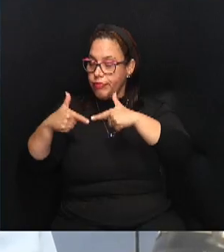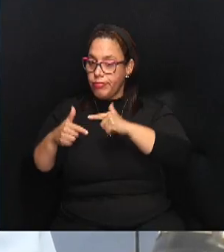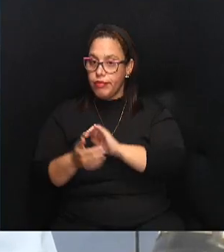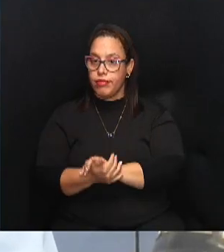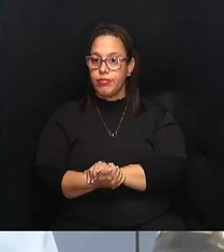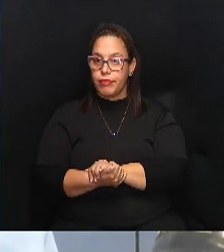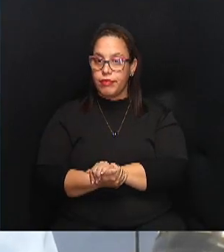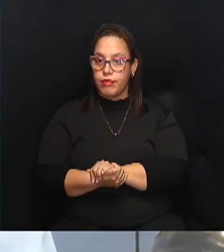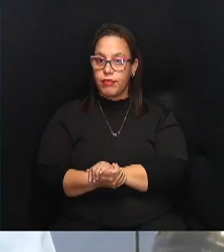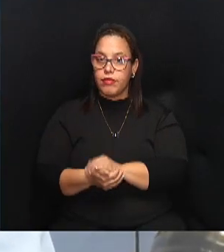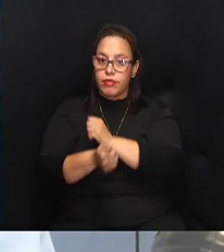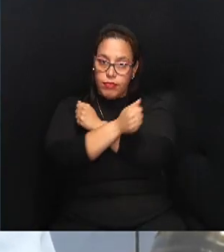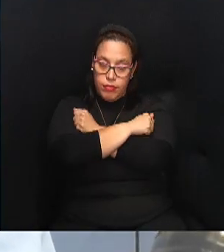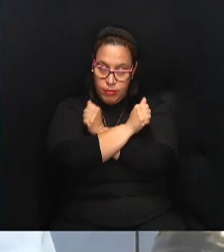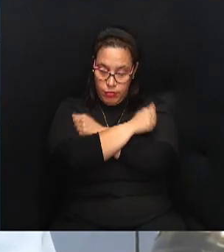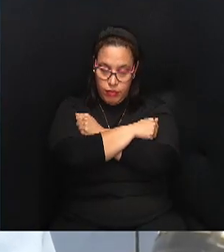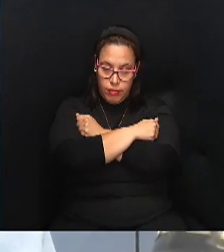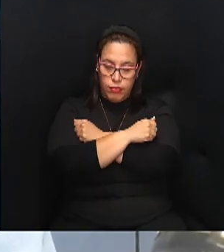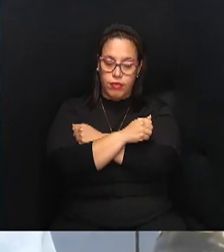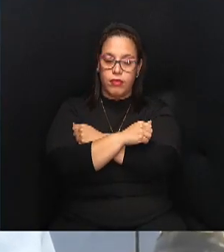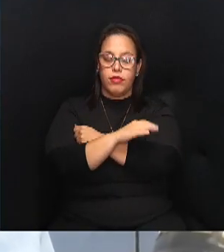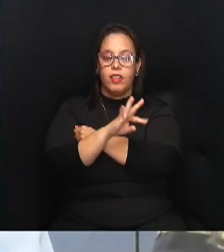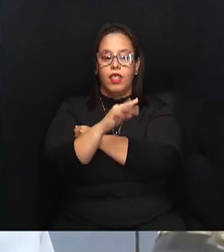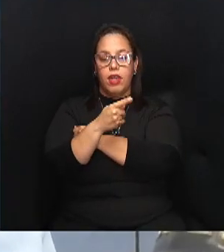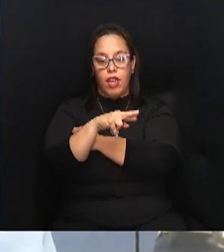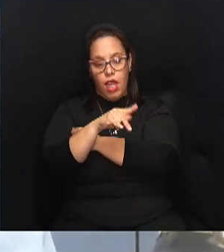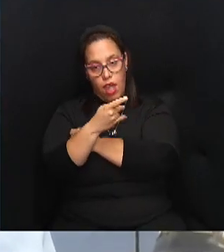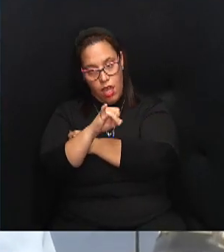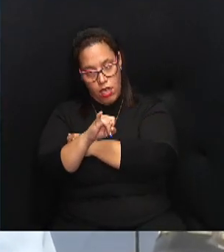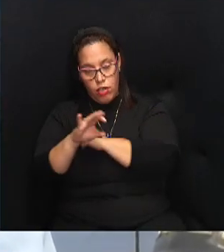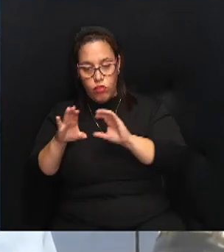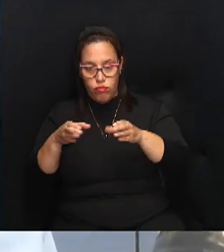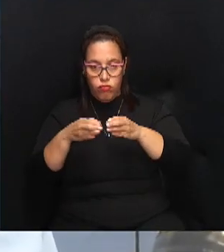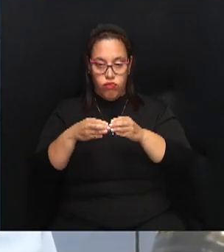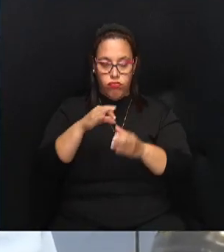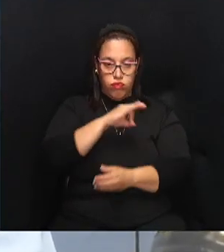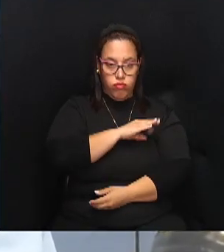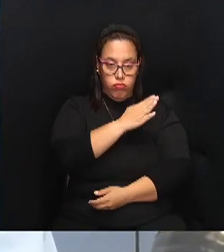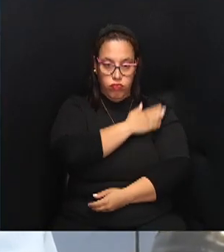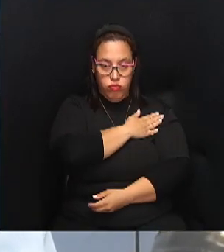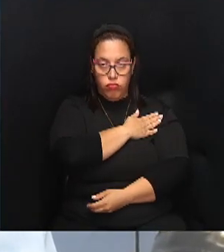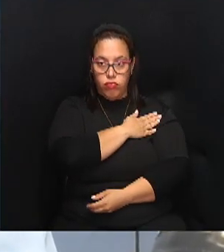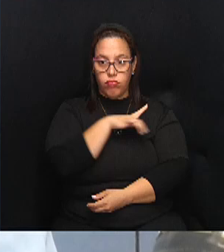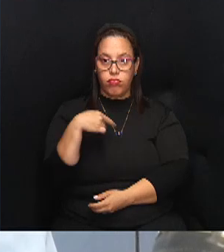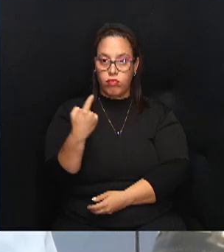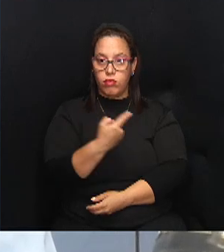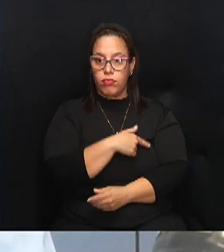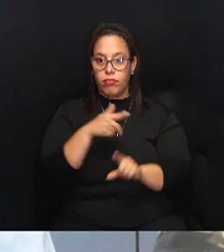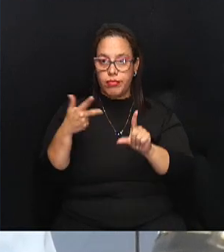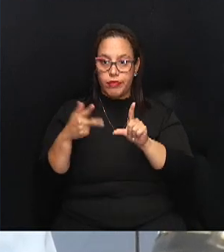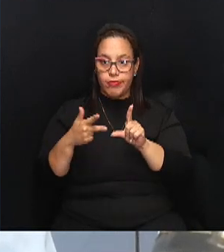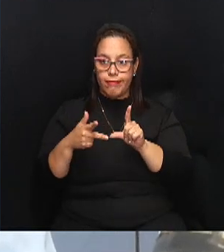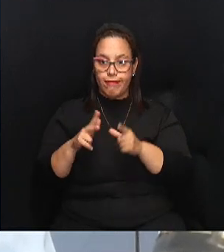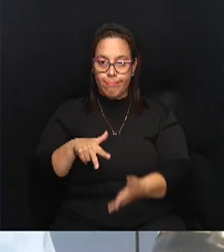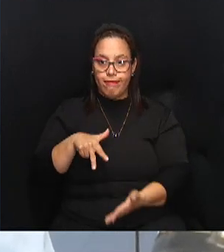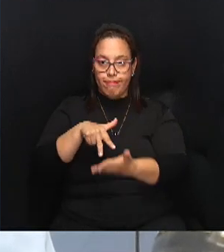feito. Mande o nosso abraço ao comandante Takahashi, a todo o comando da Polícia Militar. Nós aqui no Legislativo estamos